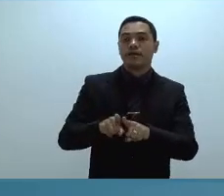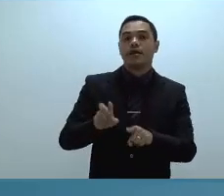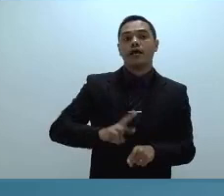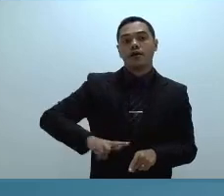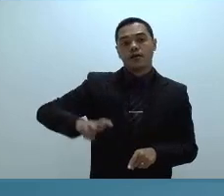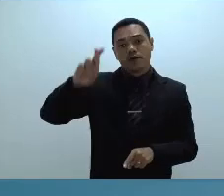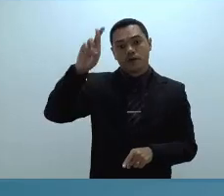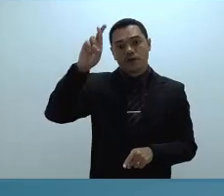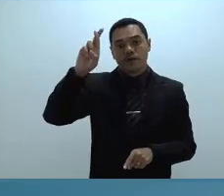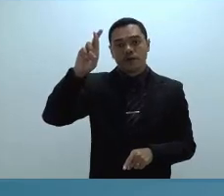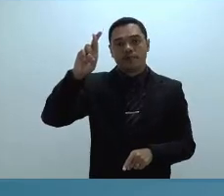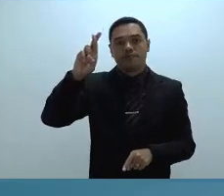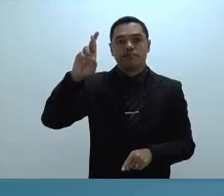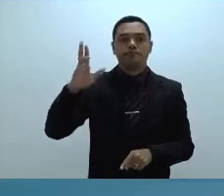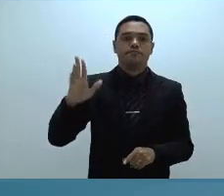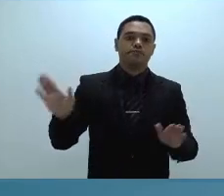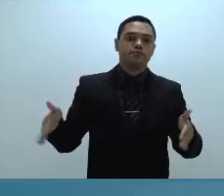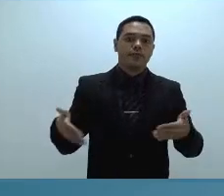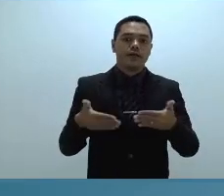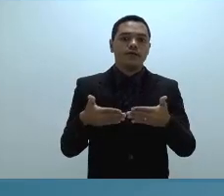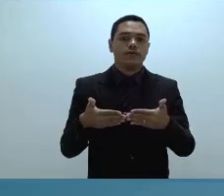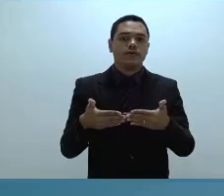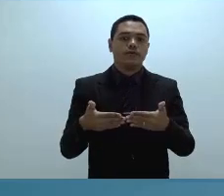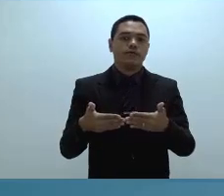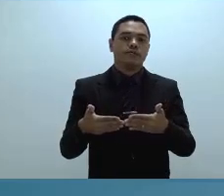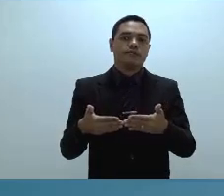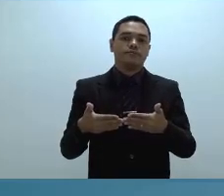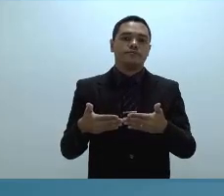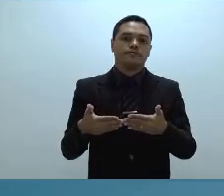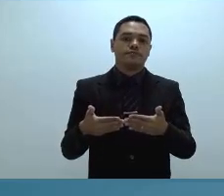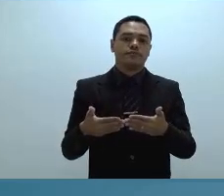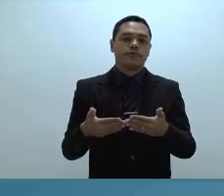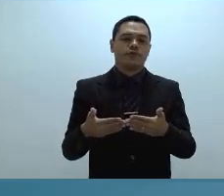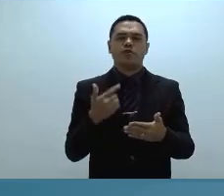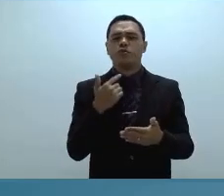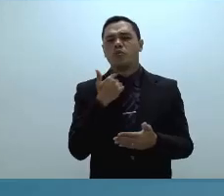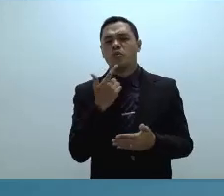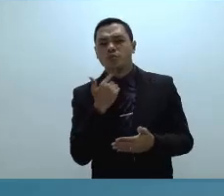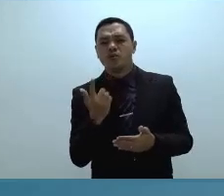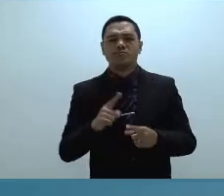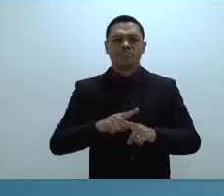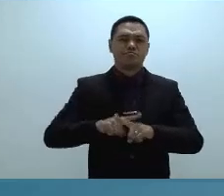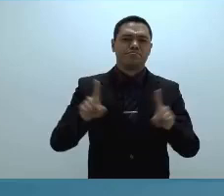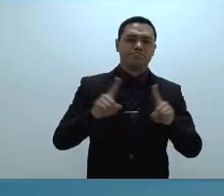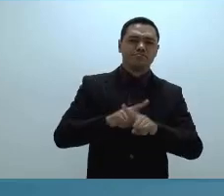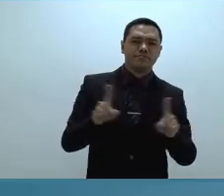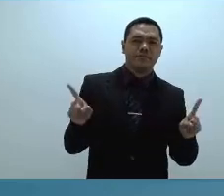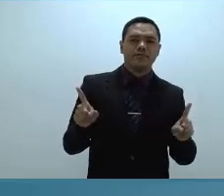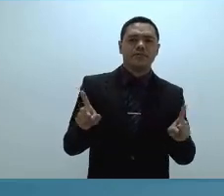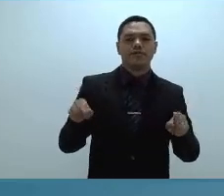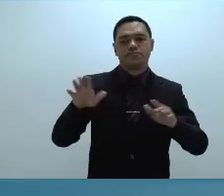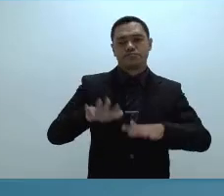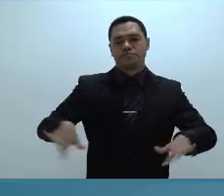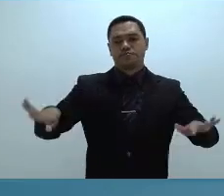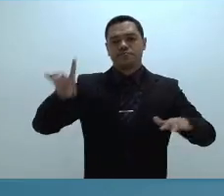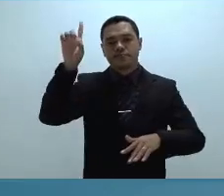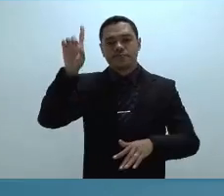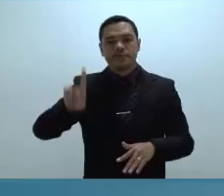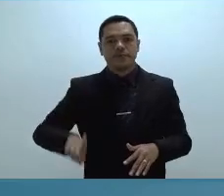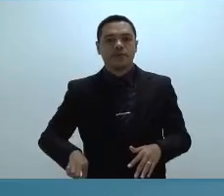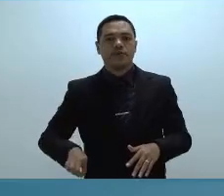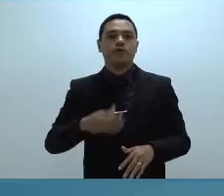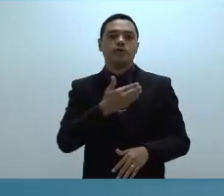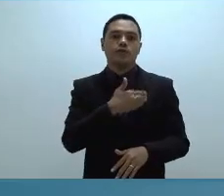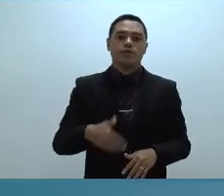contratual ou não, decorrente, não há como dissociar do caso concreto a natureza jurídica de direito público. O simples fato de